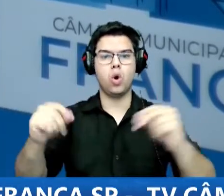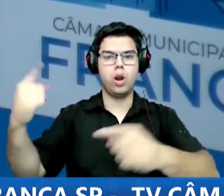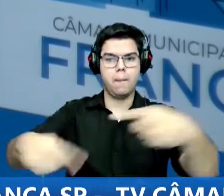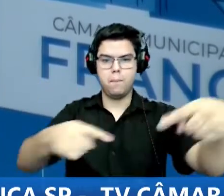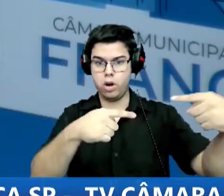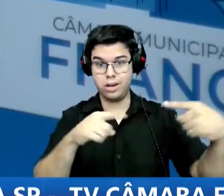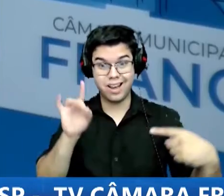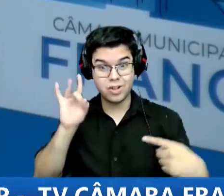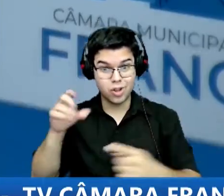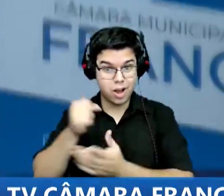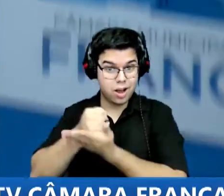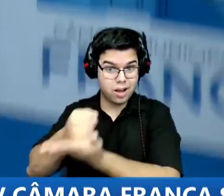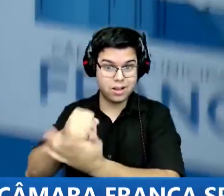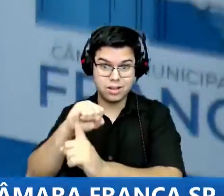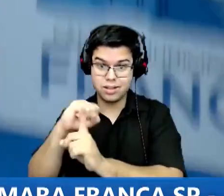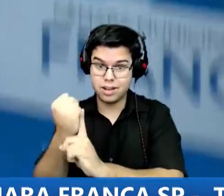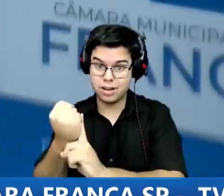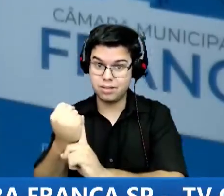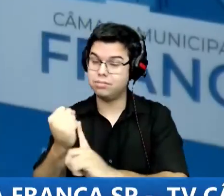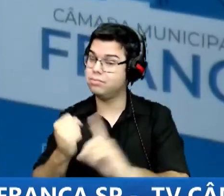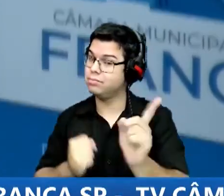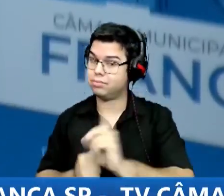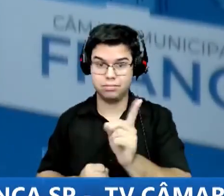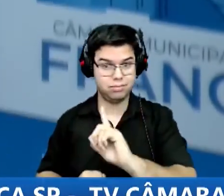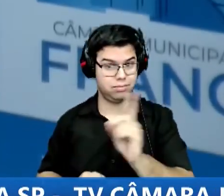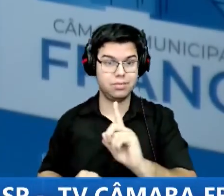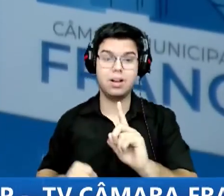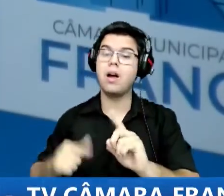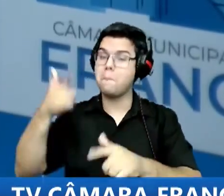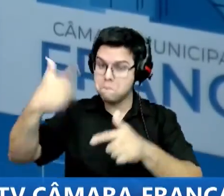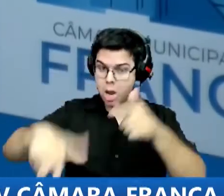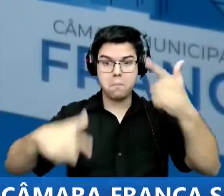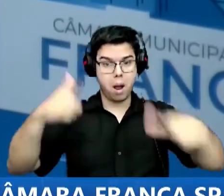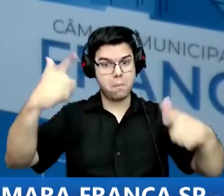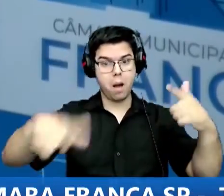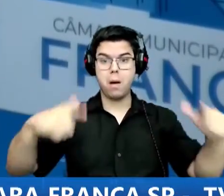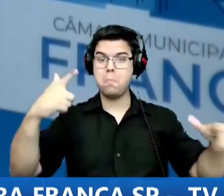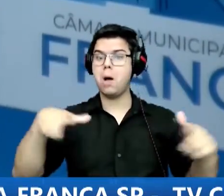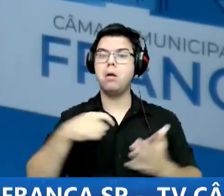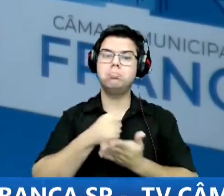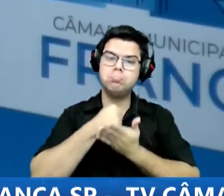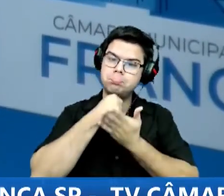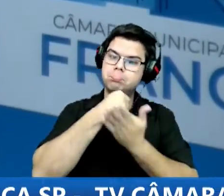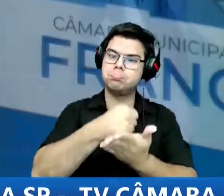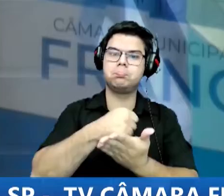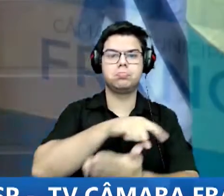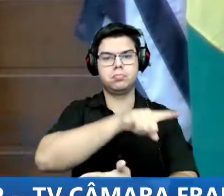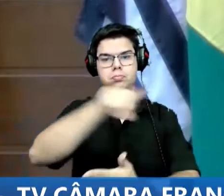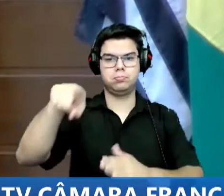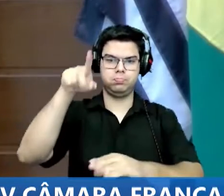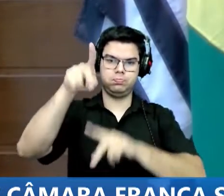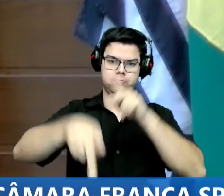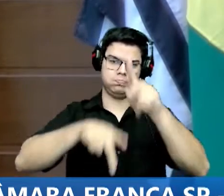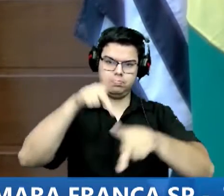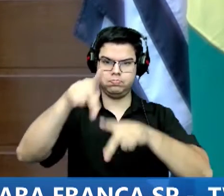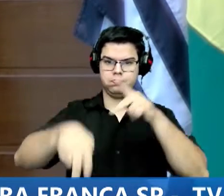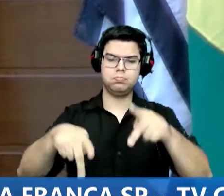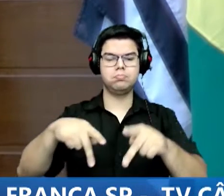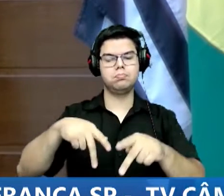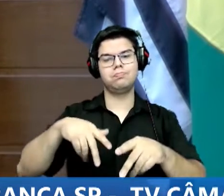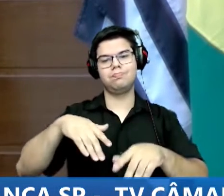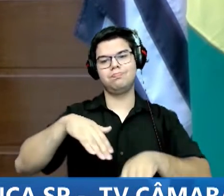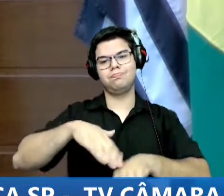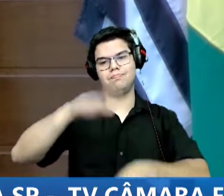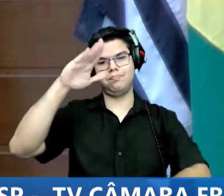assistência social, para esse público, para o público que mais precisa. Além de elevar a